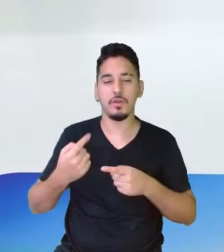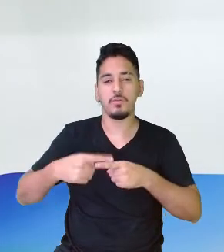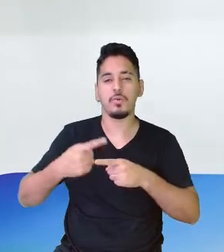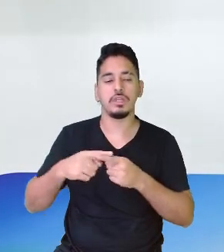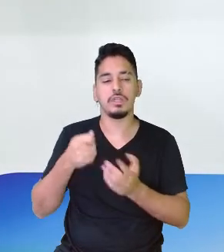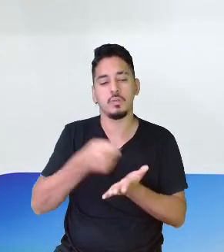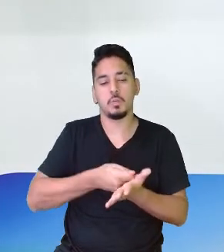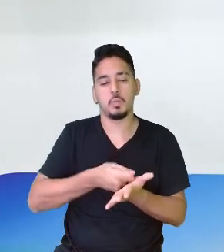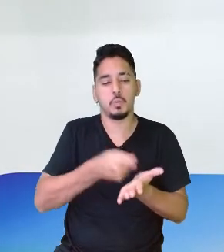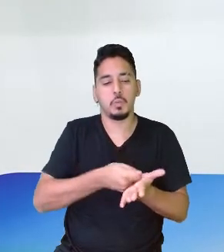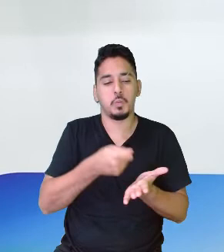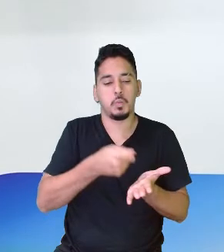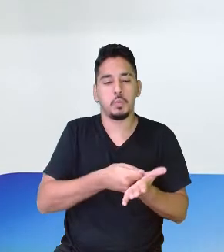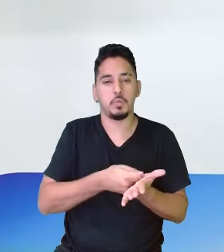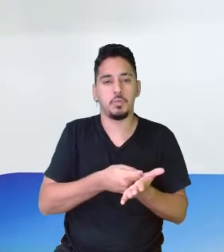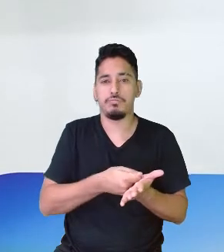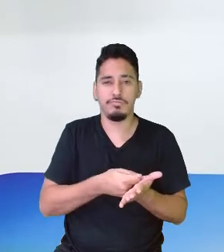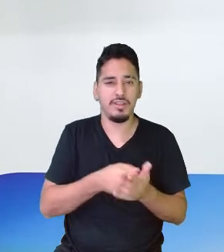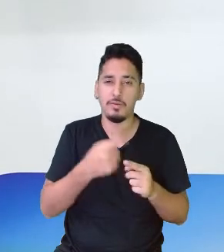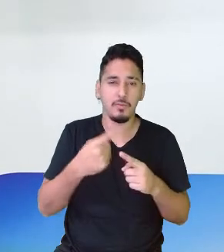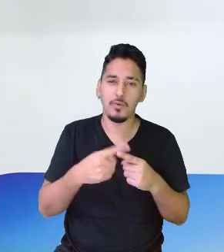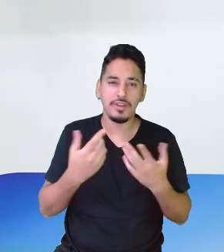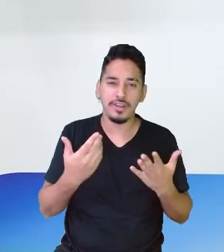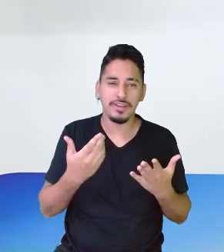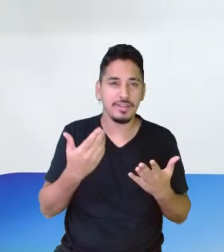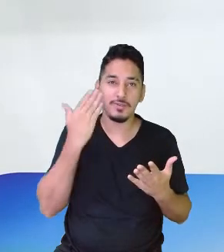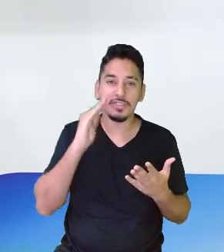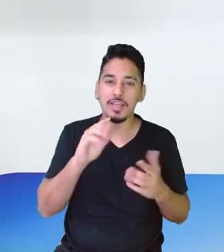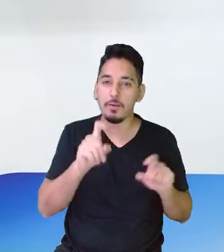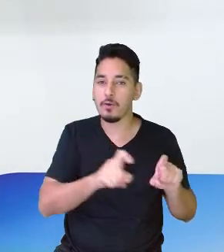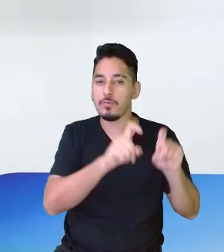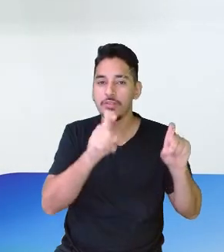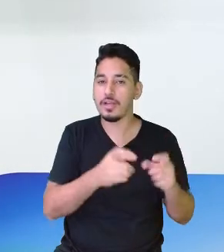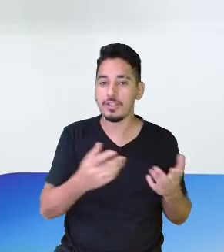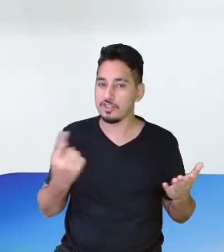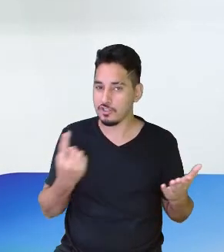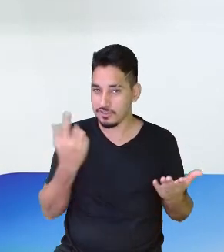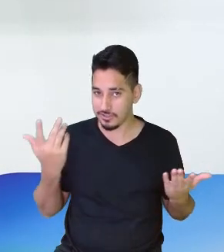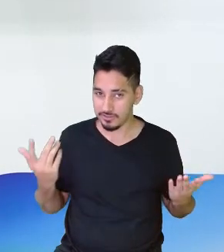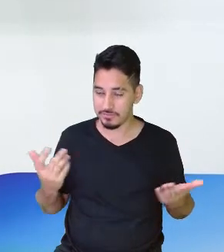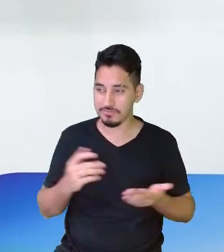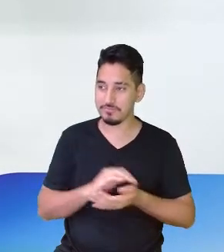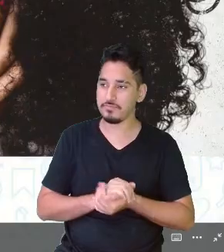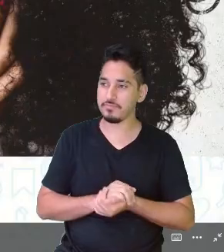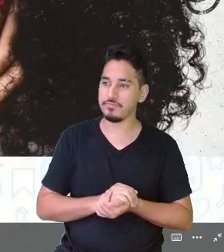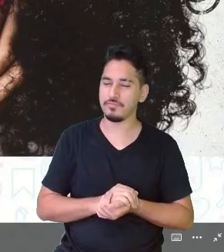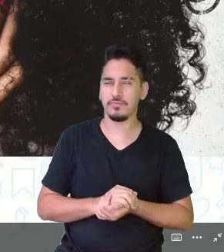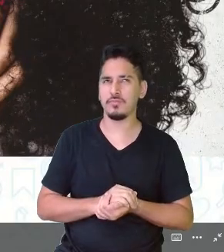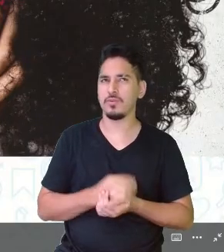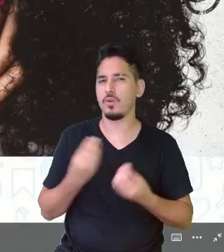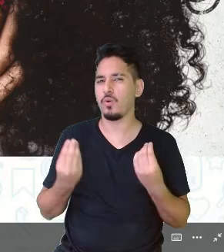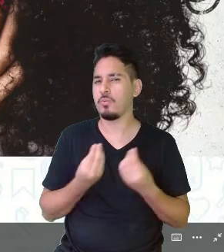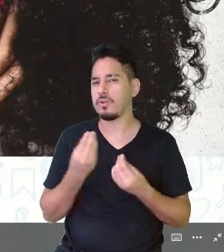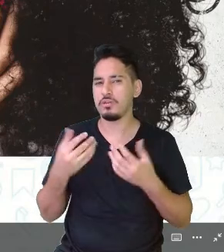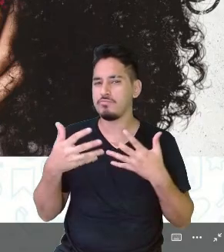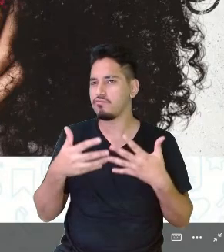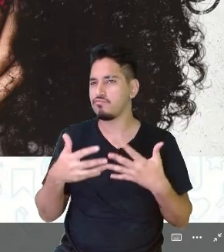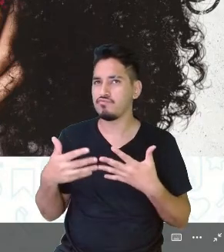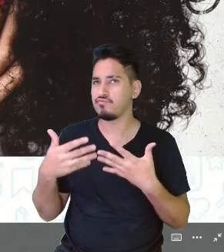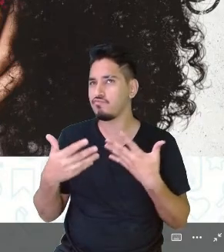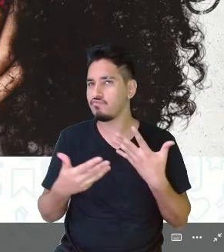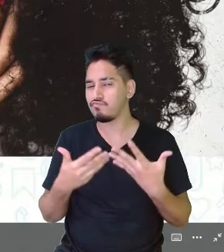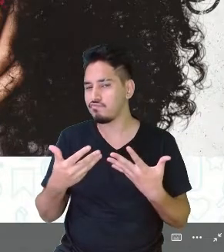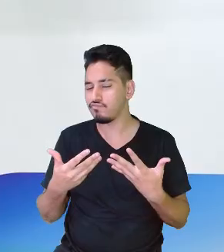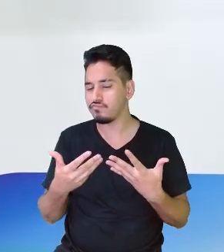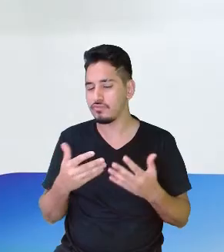relacionadas ao computador, aparentemente, porque ele não parece muito capaz de operá-lo sozinho. E aí, por que funciona?